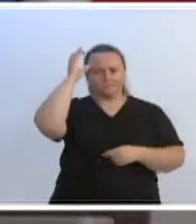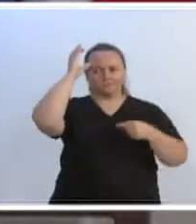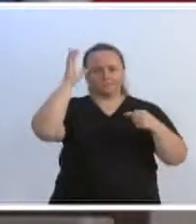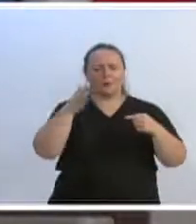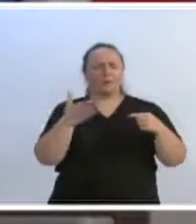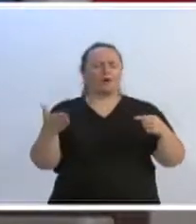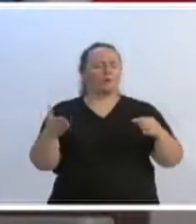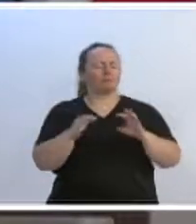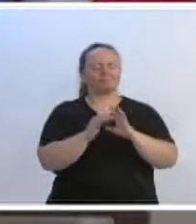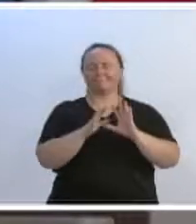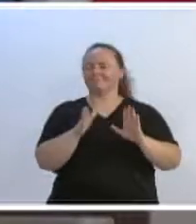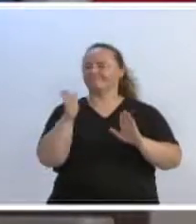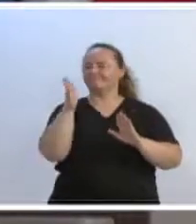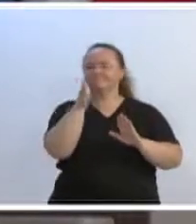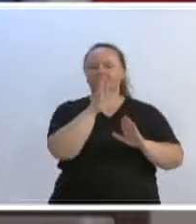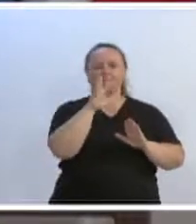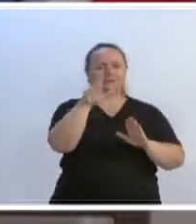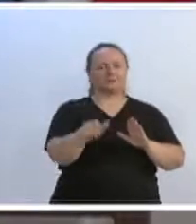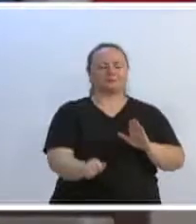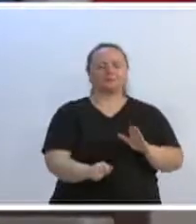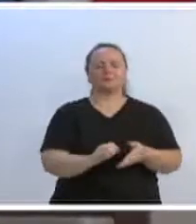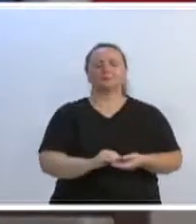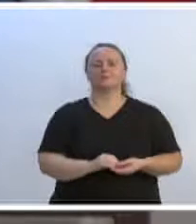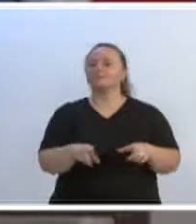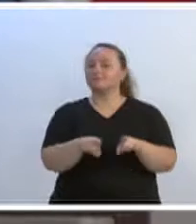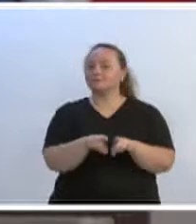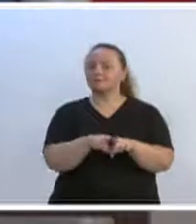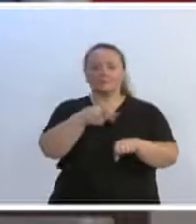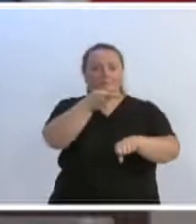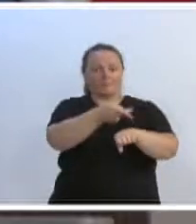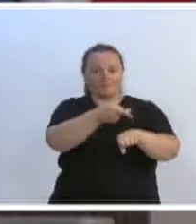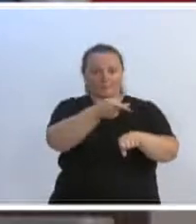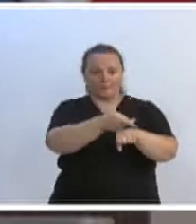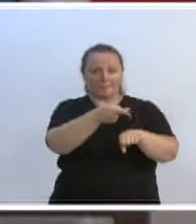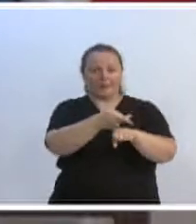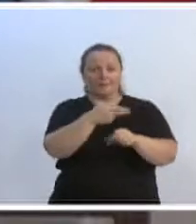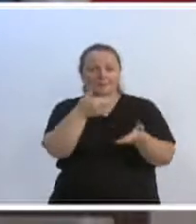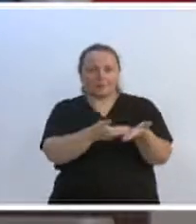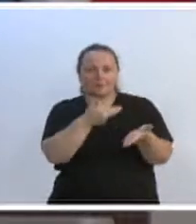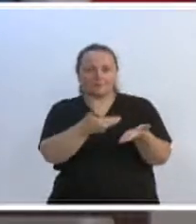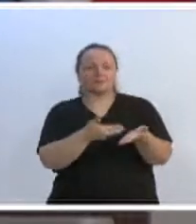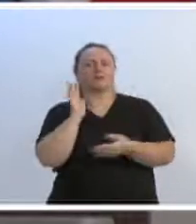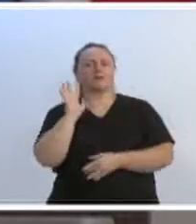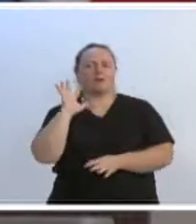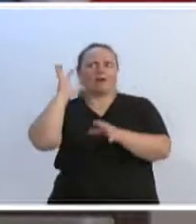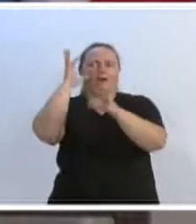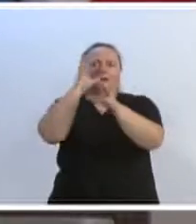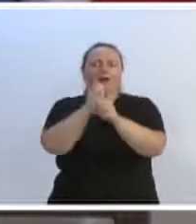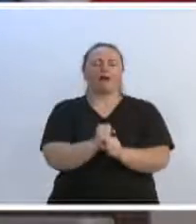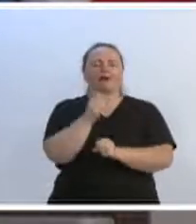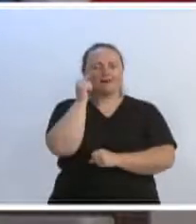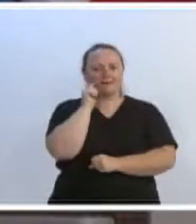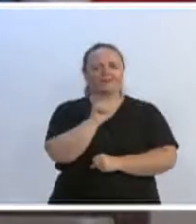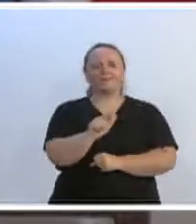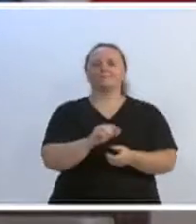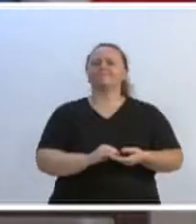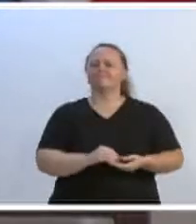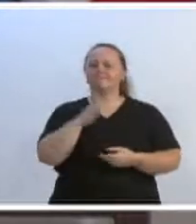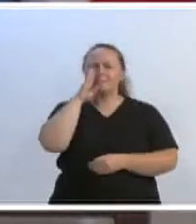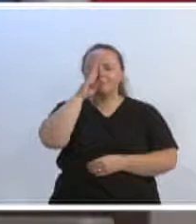abordadas, como também sugerem aportes para fazer uso desse material como objeto de